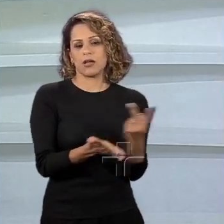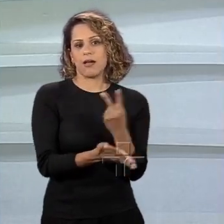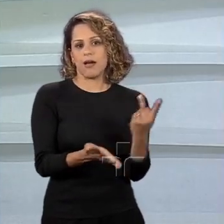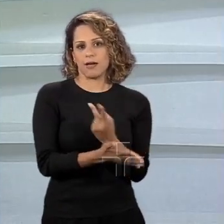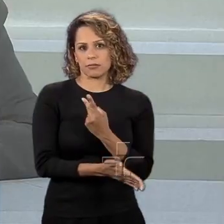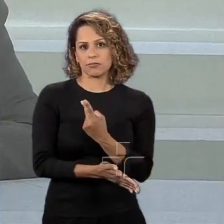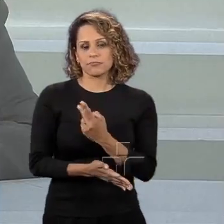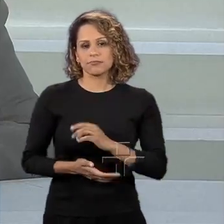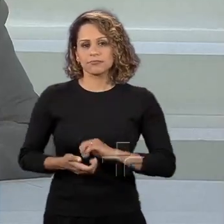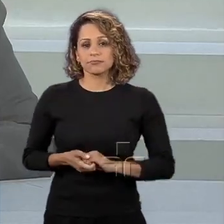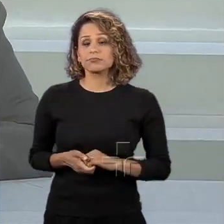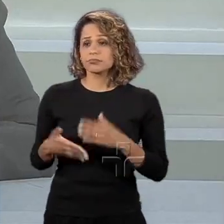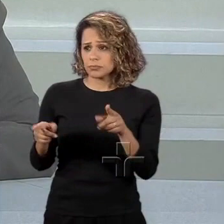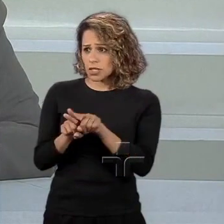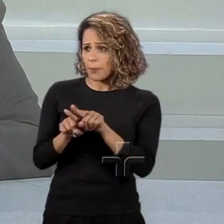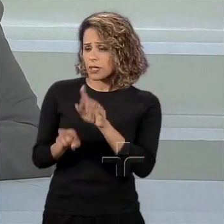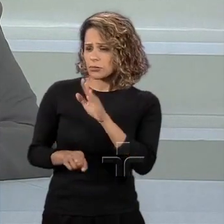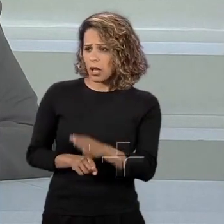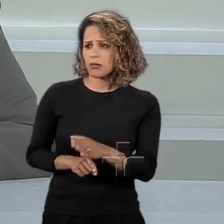projeto. Aliás, fui premiada